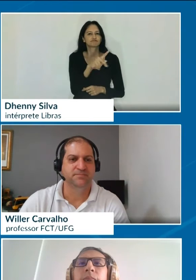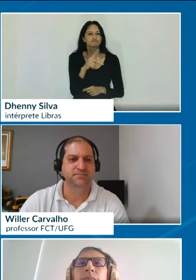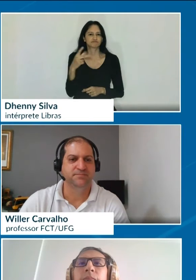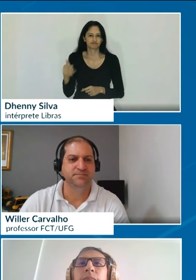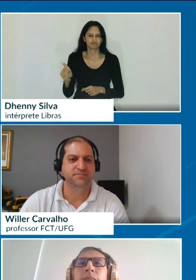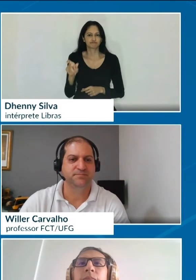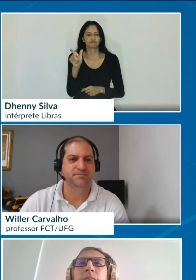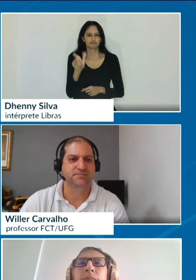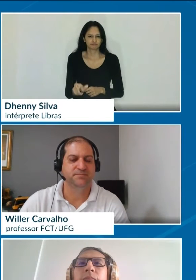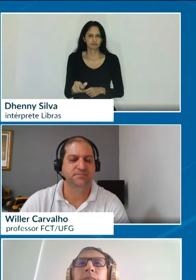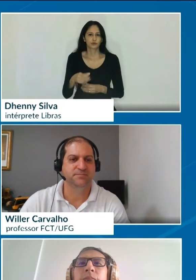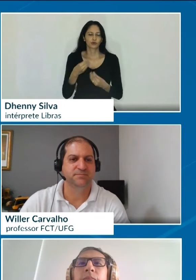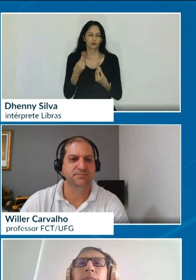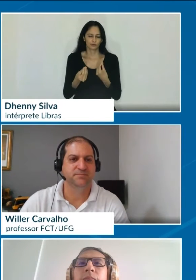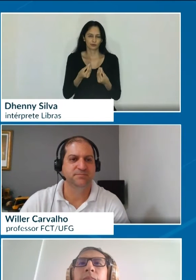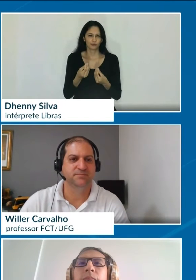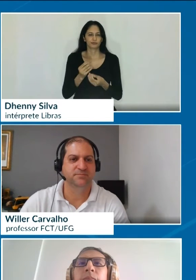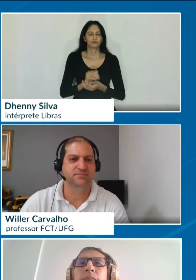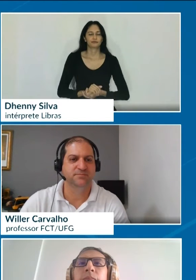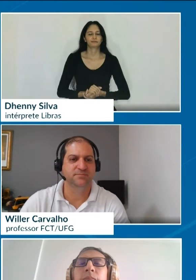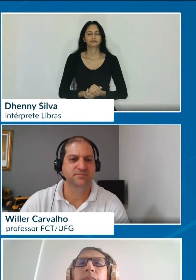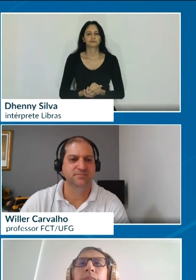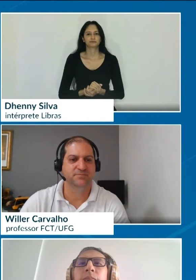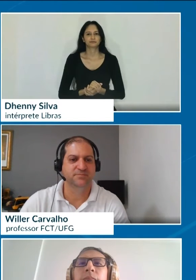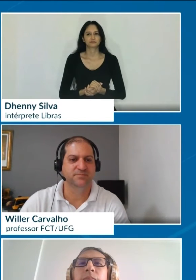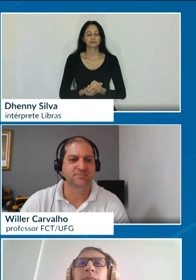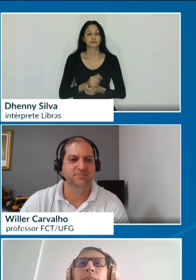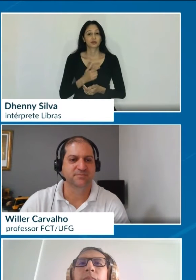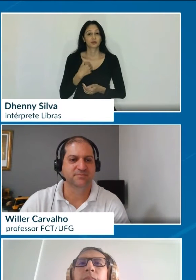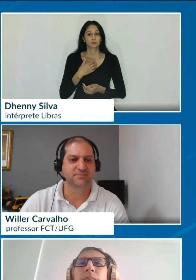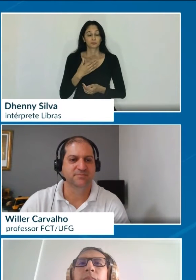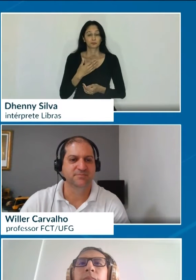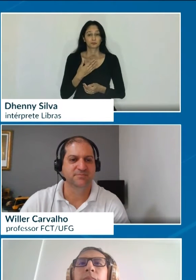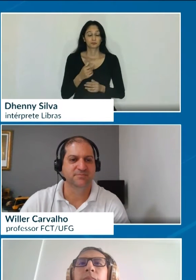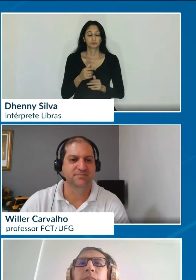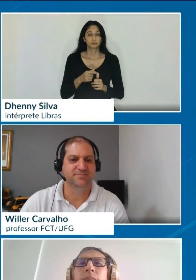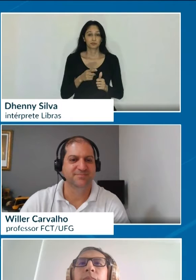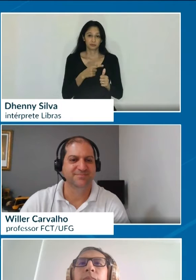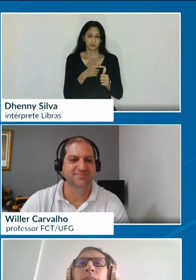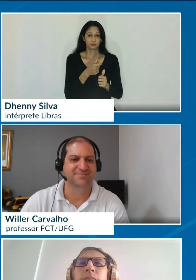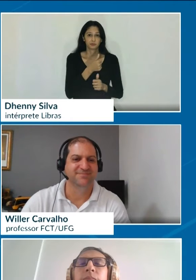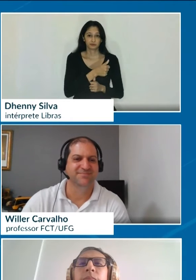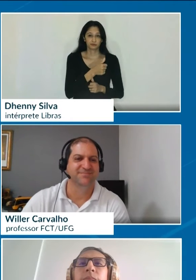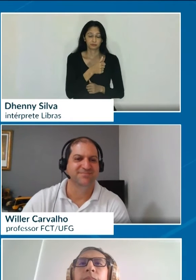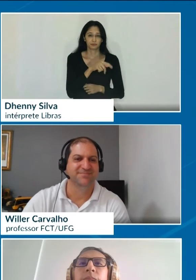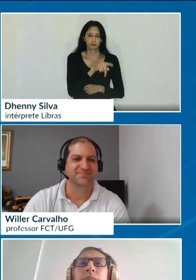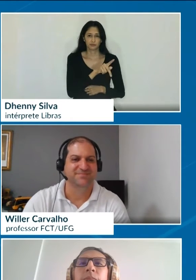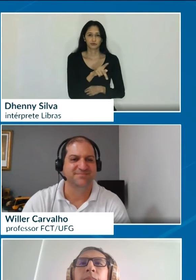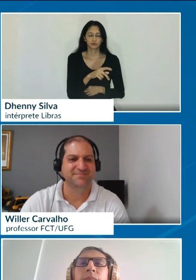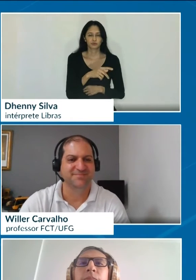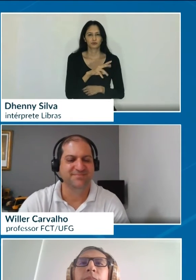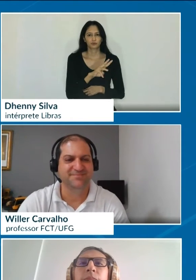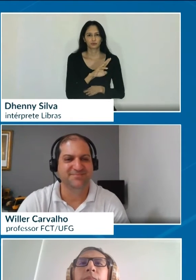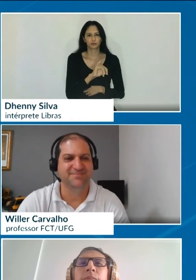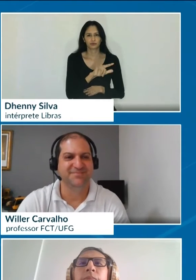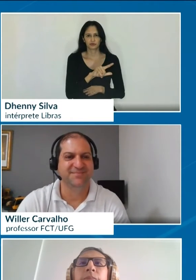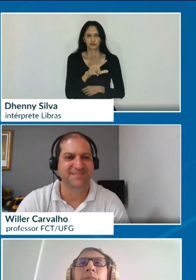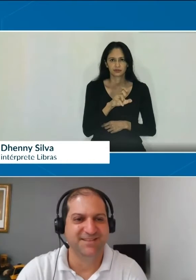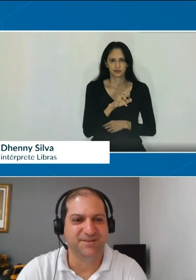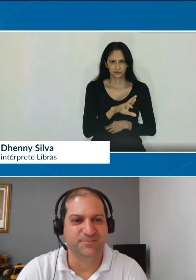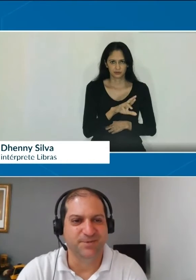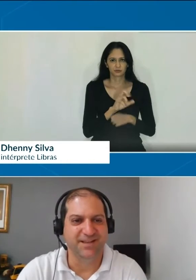como somos e o ambiente em que estamos. Eu vou começar com o senhor, professor Willer. Pode ser, por gentileza, faça a sua